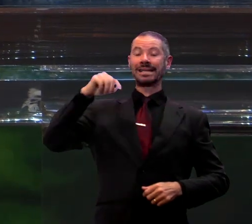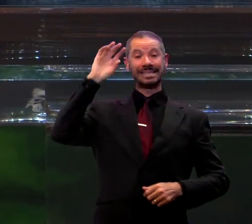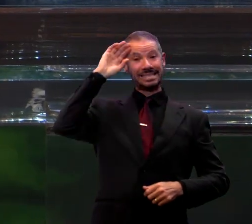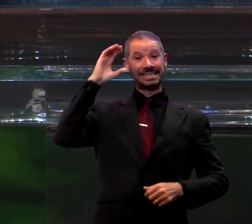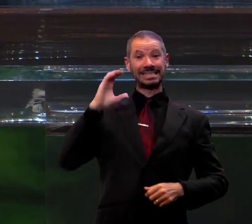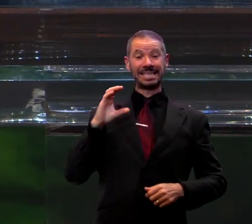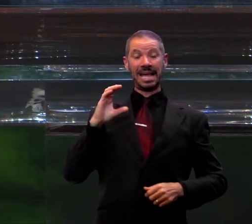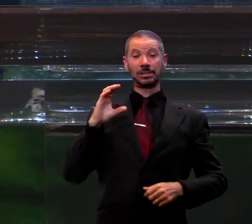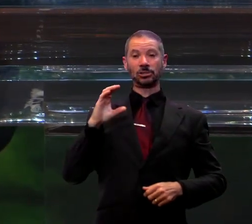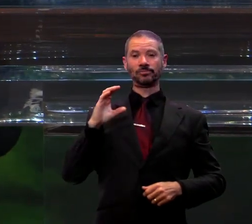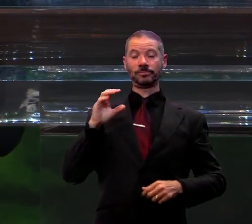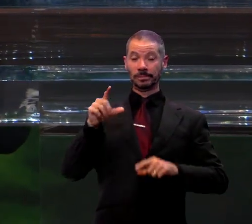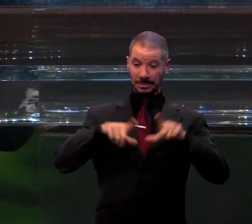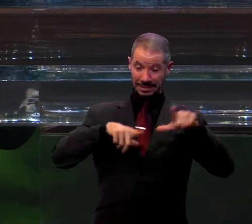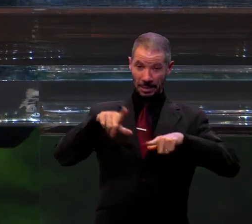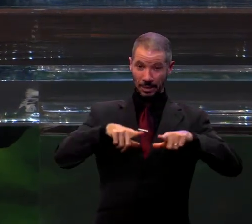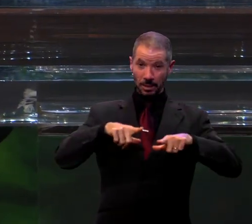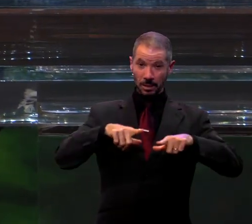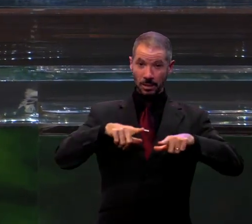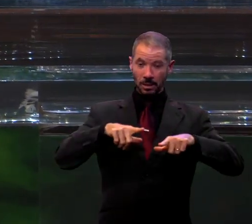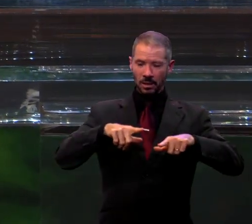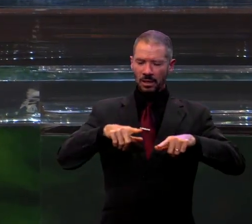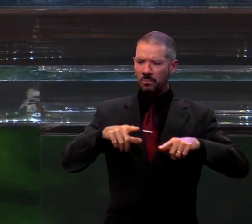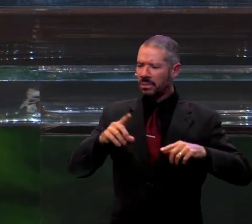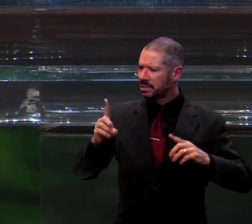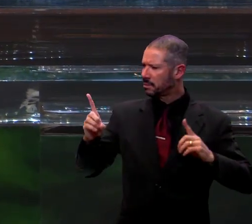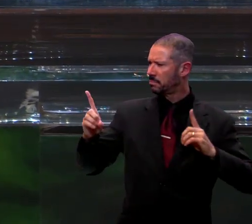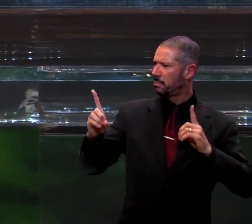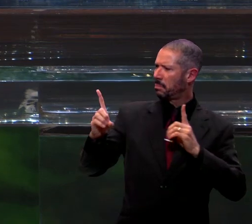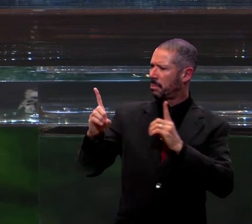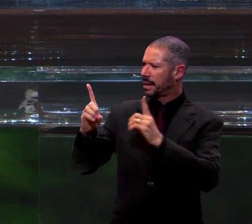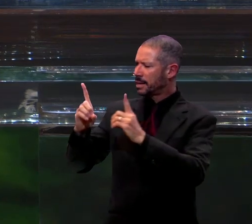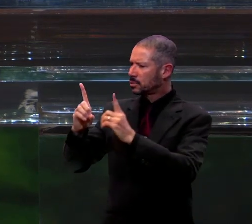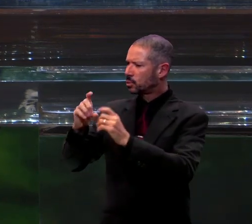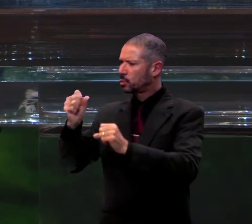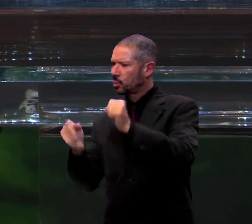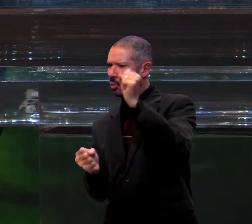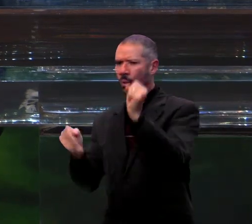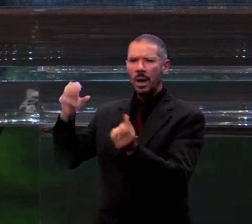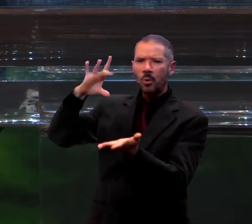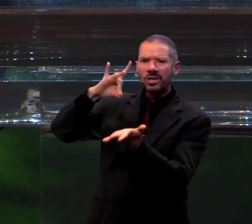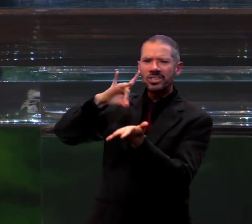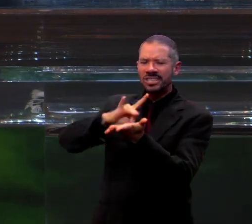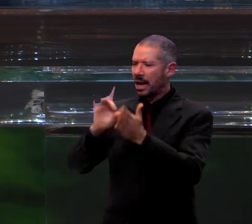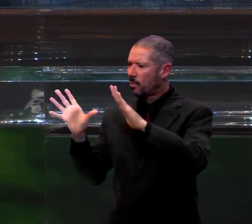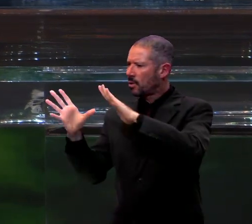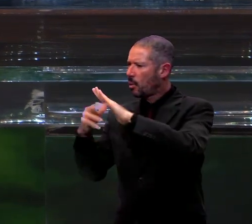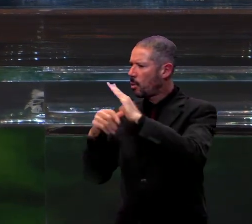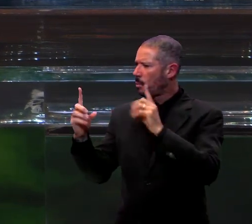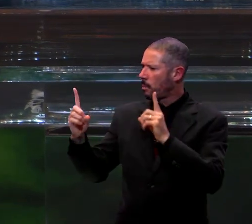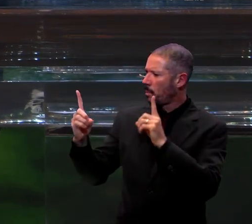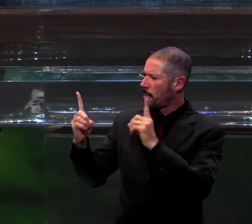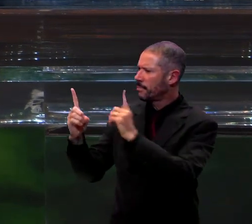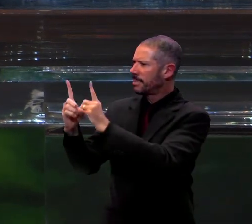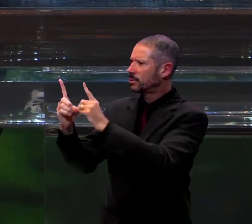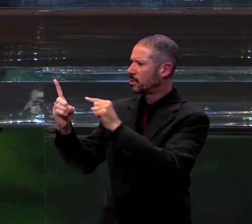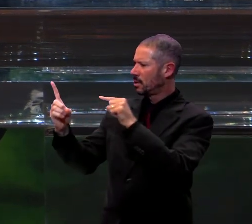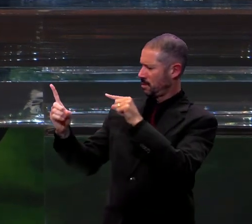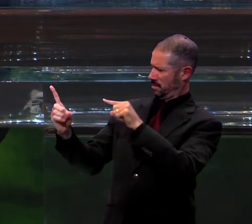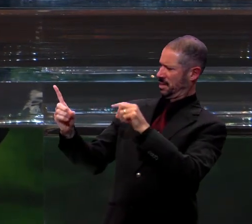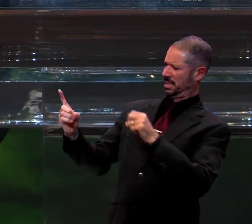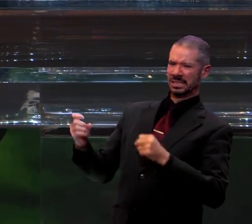dever, passa pelo carro original lá, que foi roubado, e ele